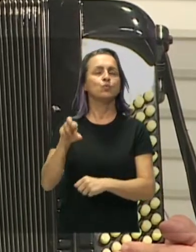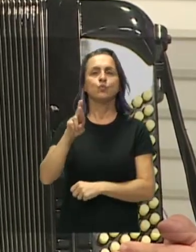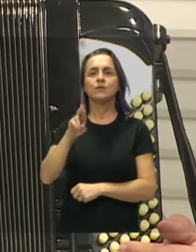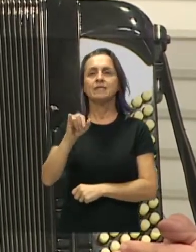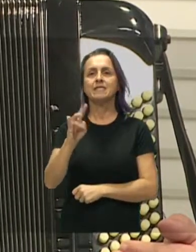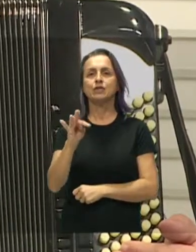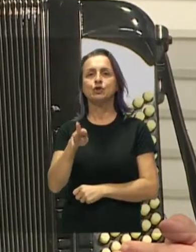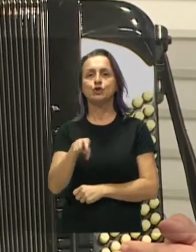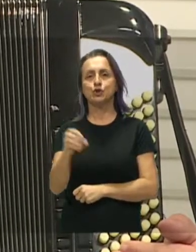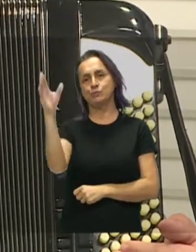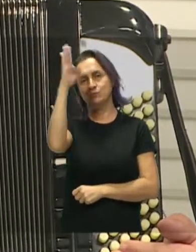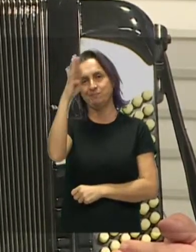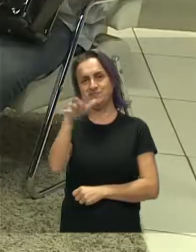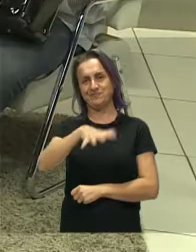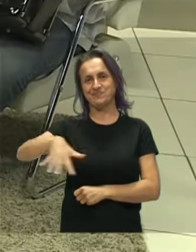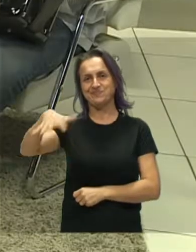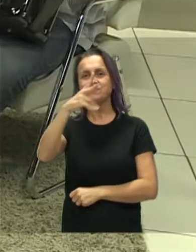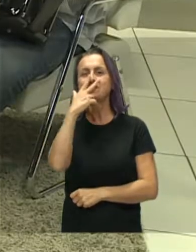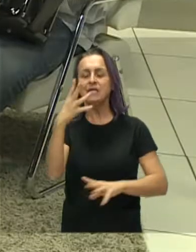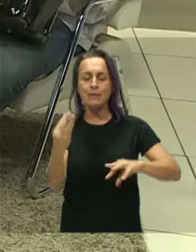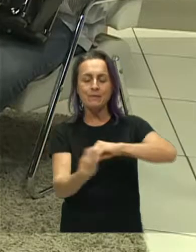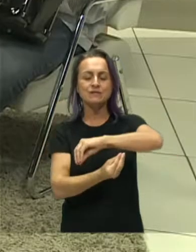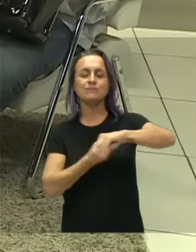Eu vi que aquilo era um caldeirão